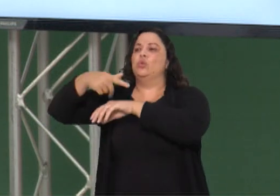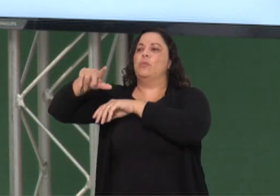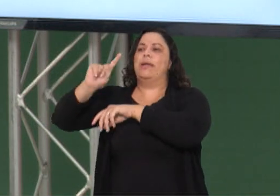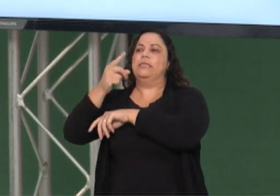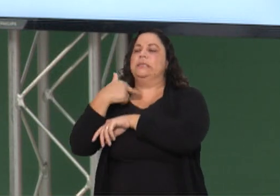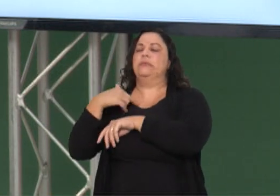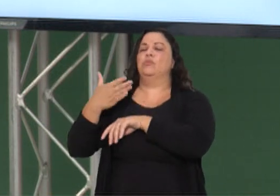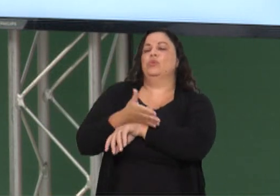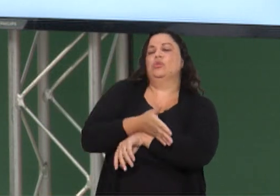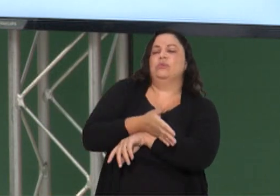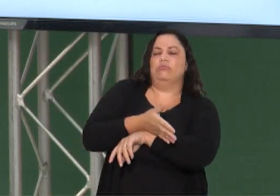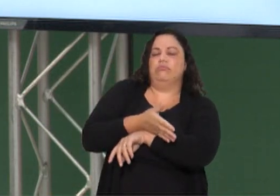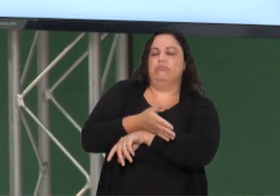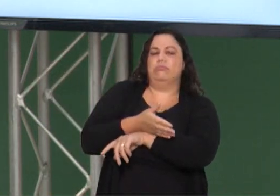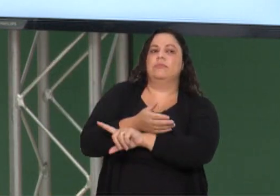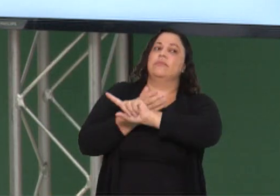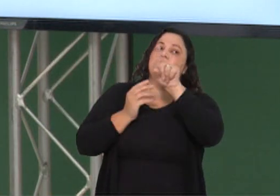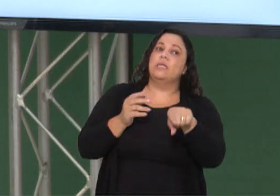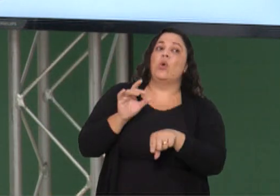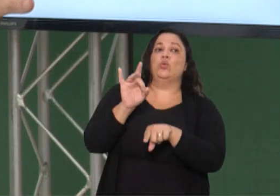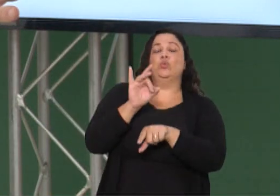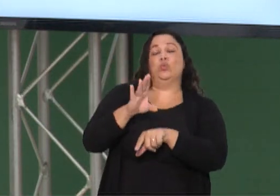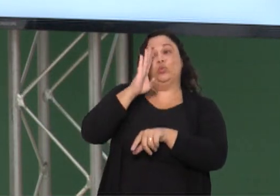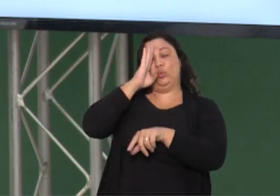os ilotas também estão excluídos, então apenas os